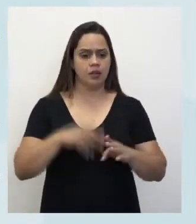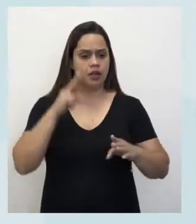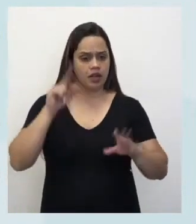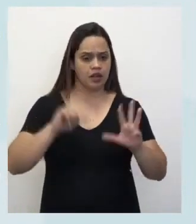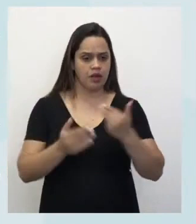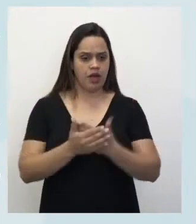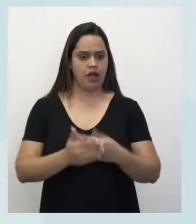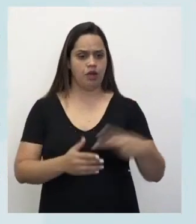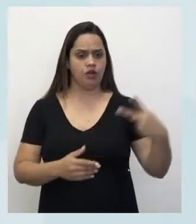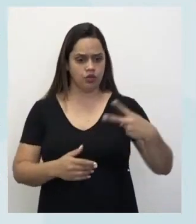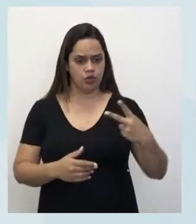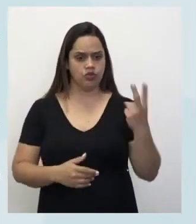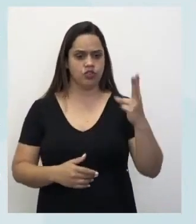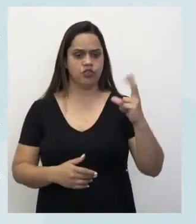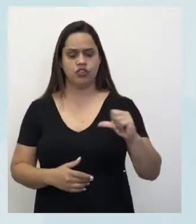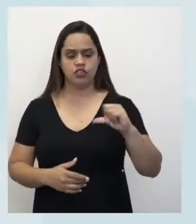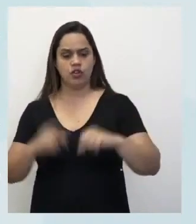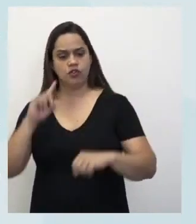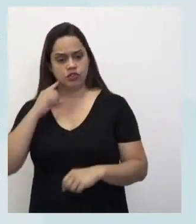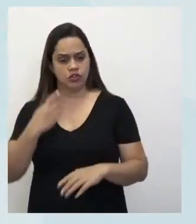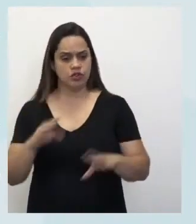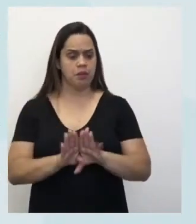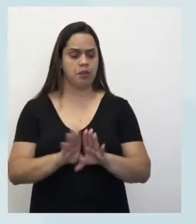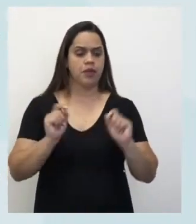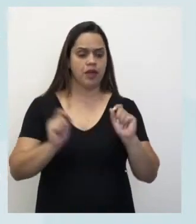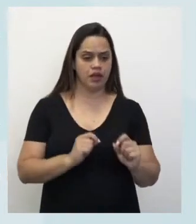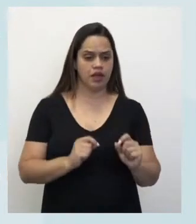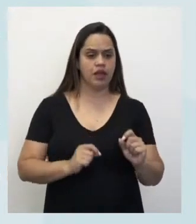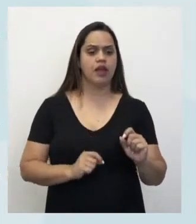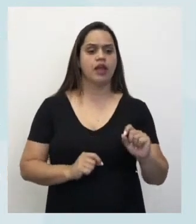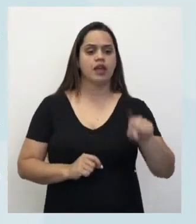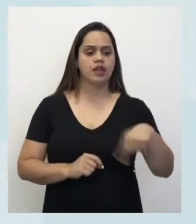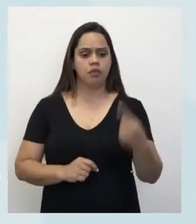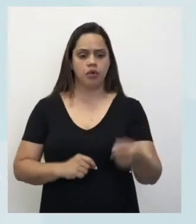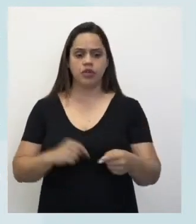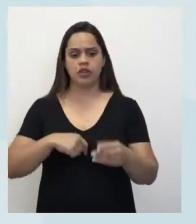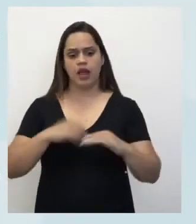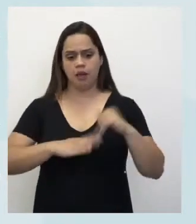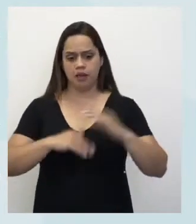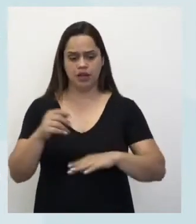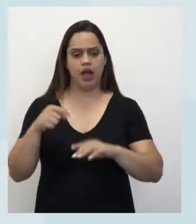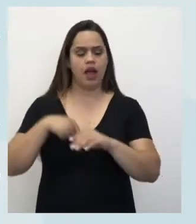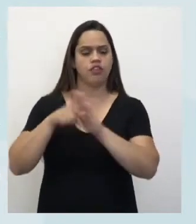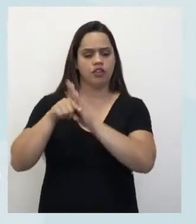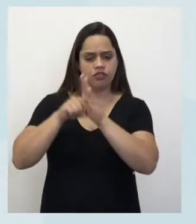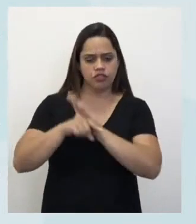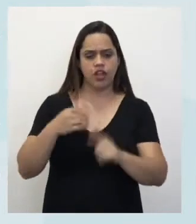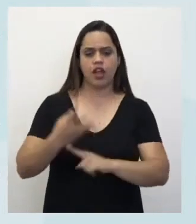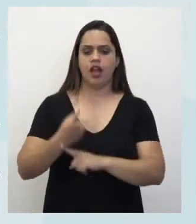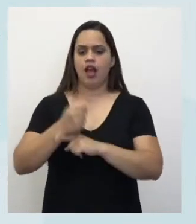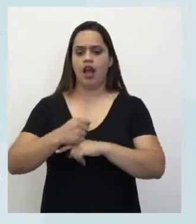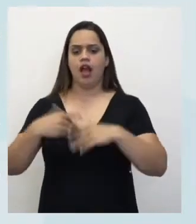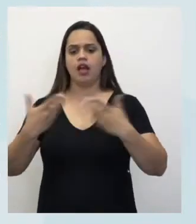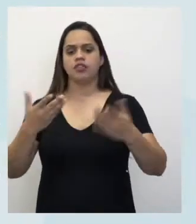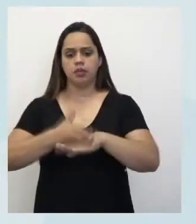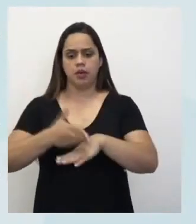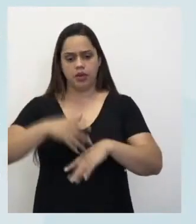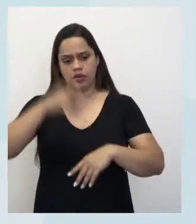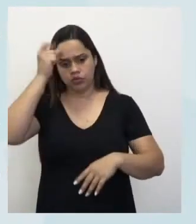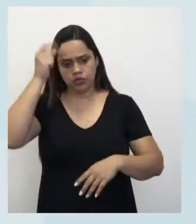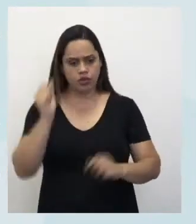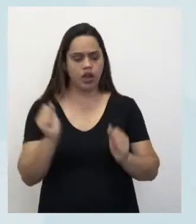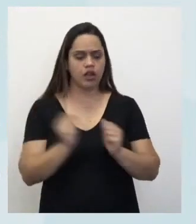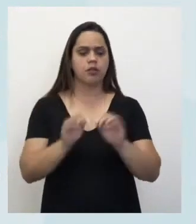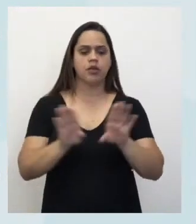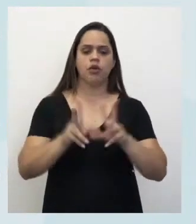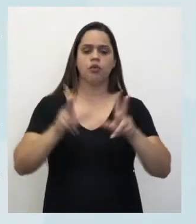no contexto da cultura urbana, tá? E sugerir para que os alunos vejam essas aulas junto com vocês, sei lá,